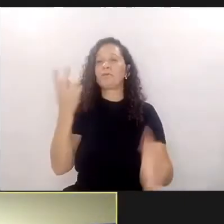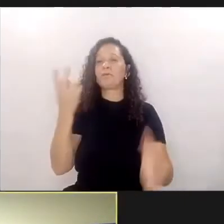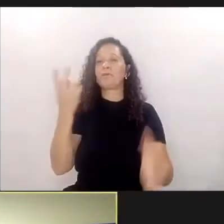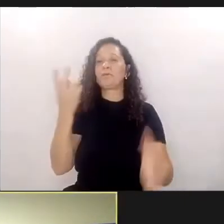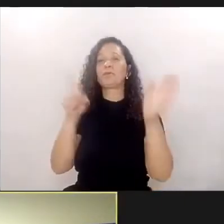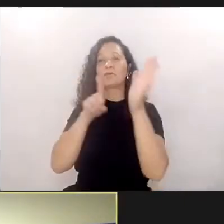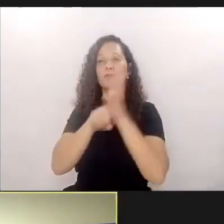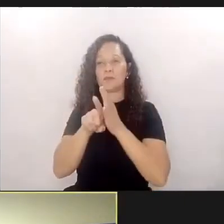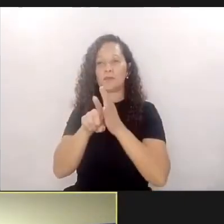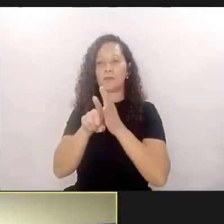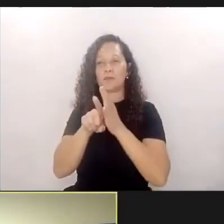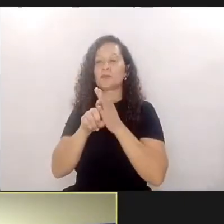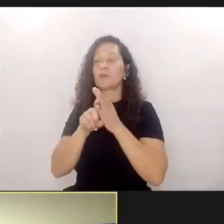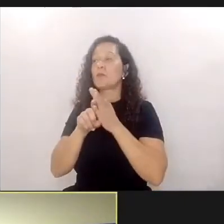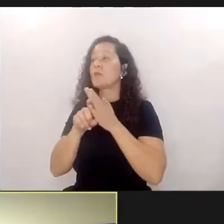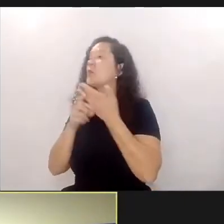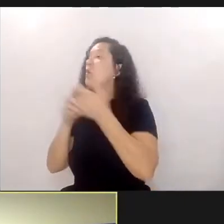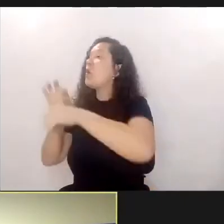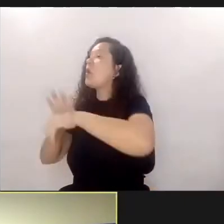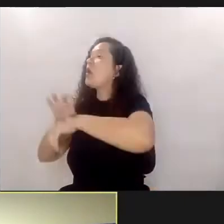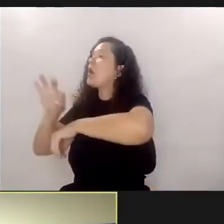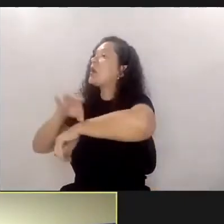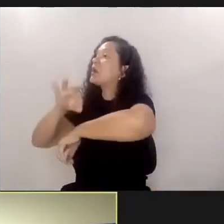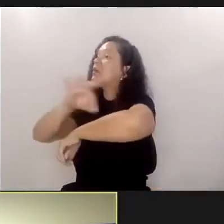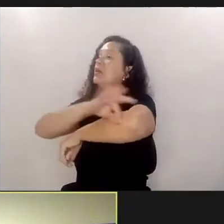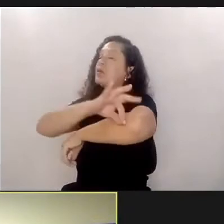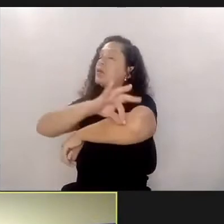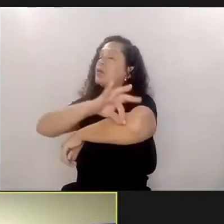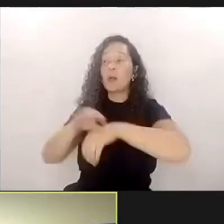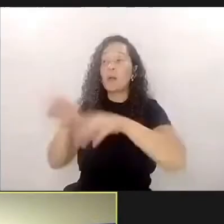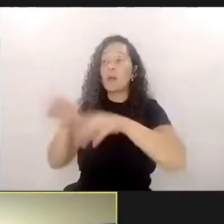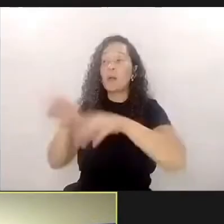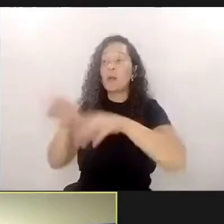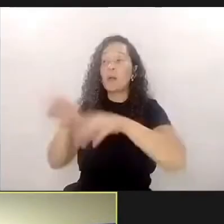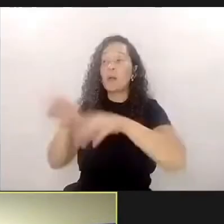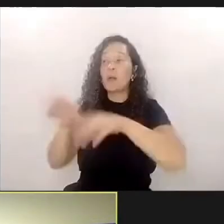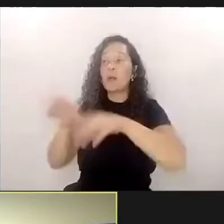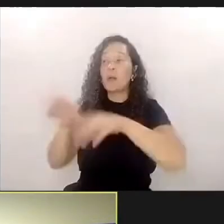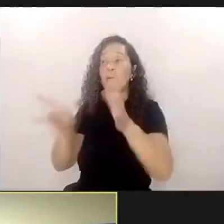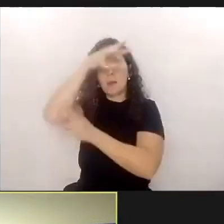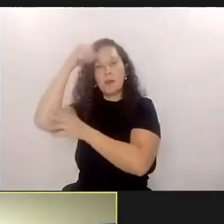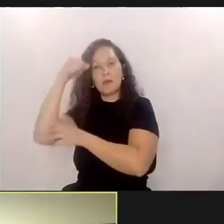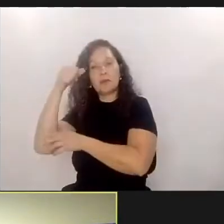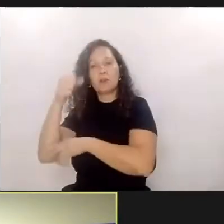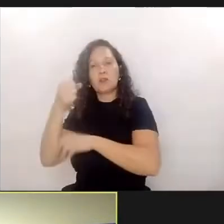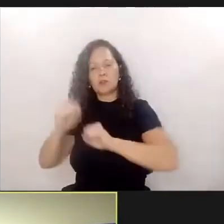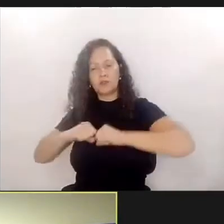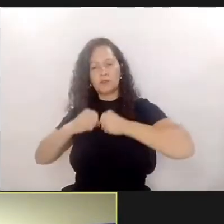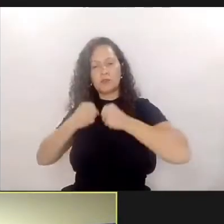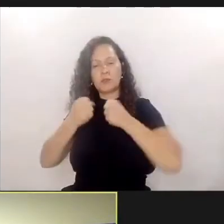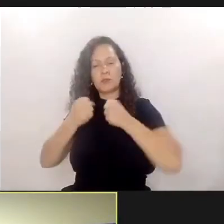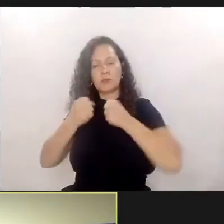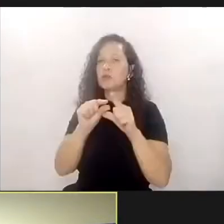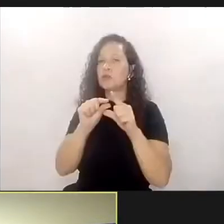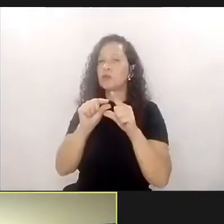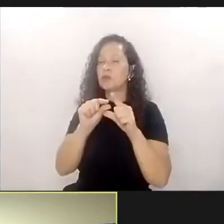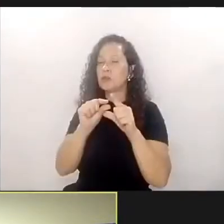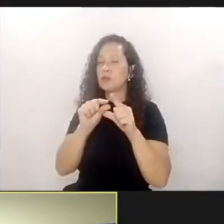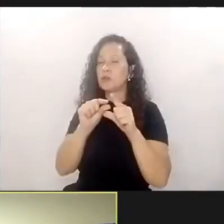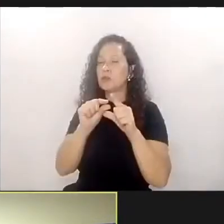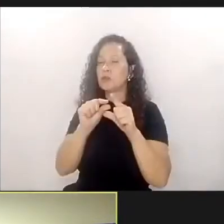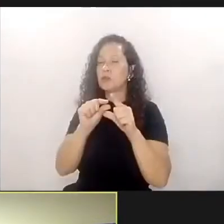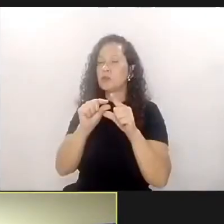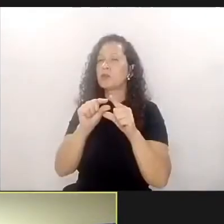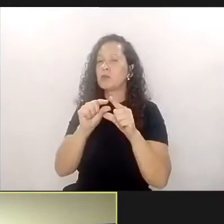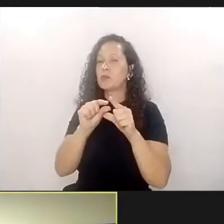vernacular ribeirinha da Amazônia como resistência para o achatamento ou flattering das diferenças sociais